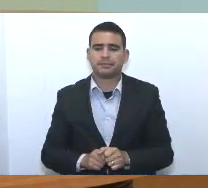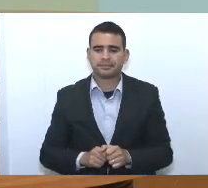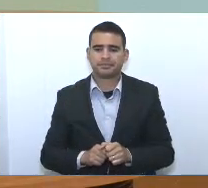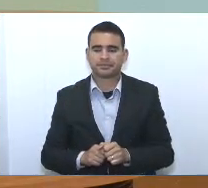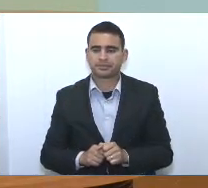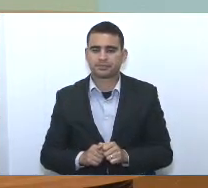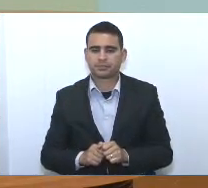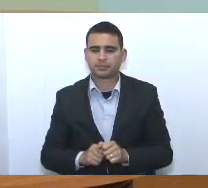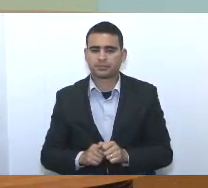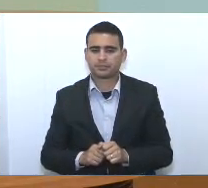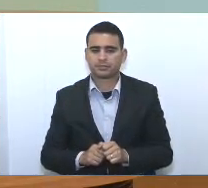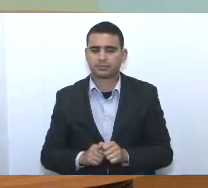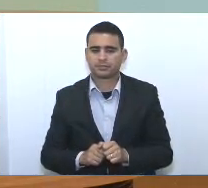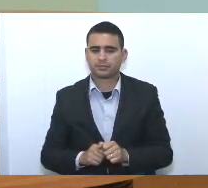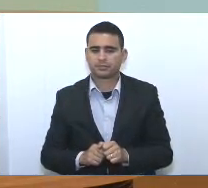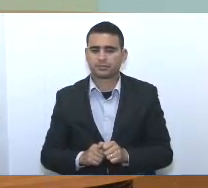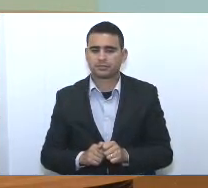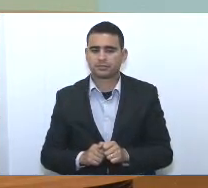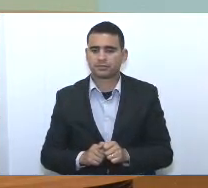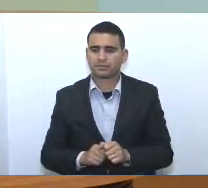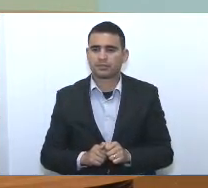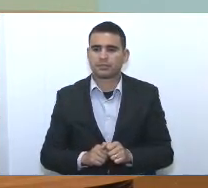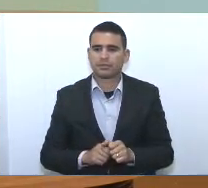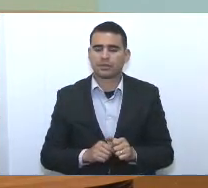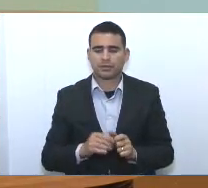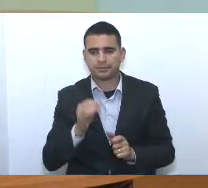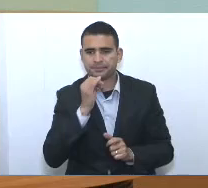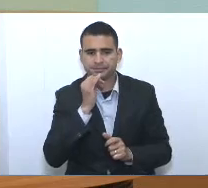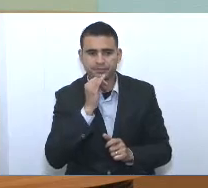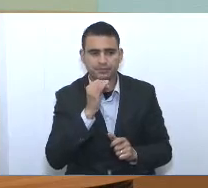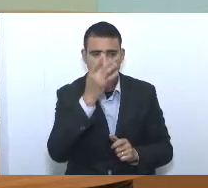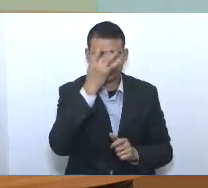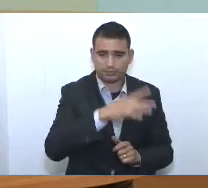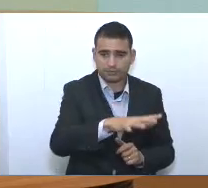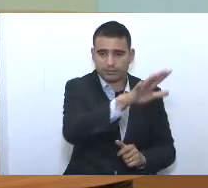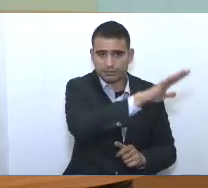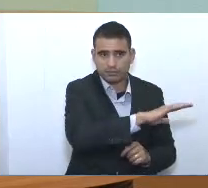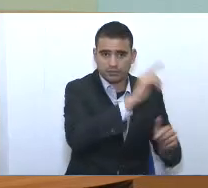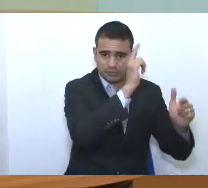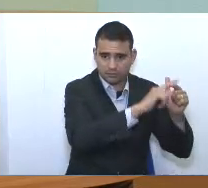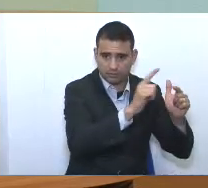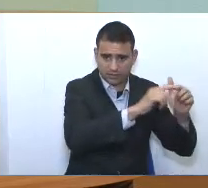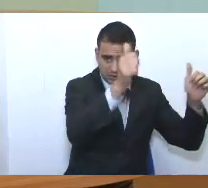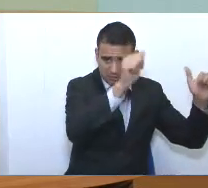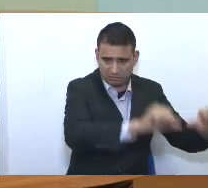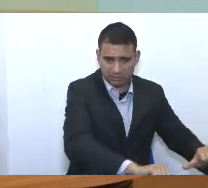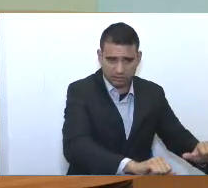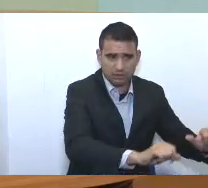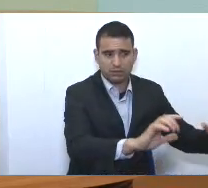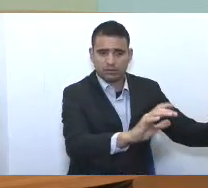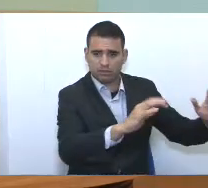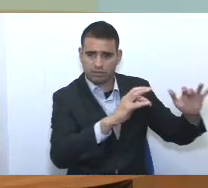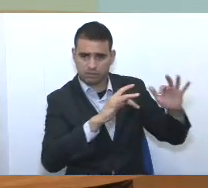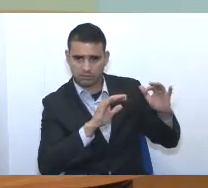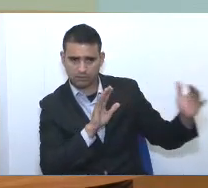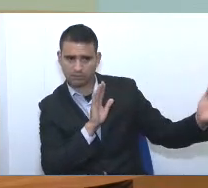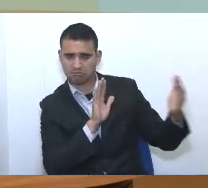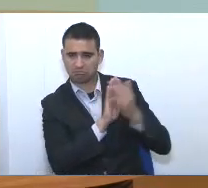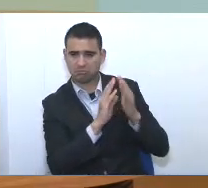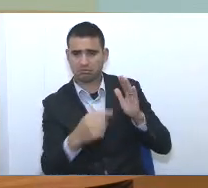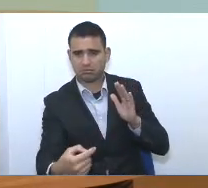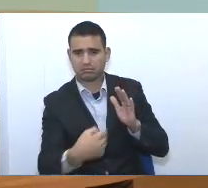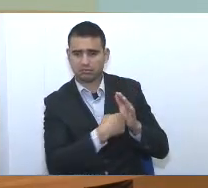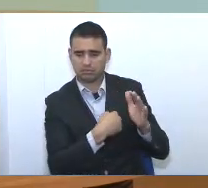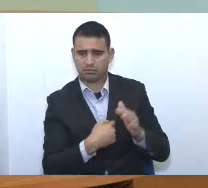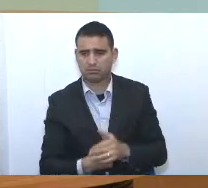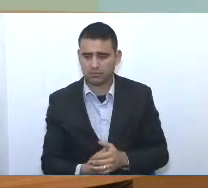acontece isso, as pessoas vêm à casa quando a situação se agrava, depois parece dar uma acalmada, parece que é uma espécie de câncer